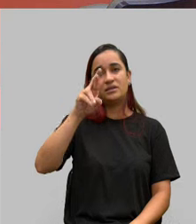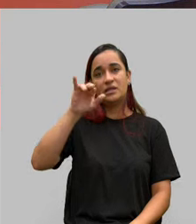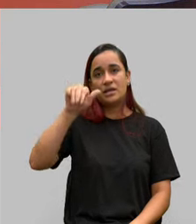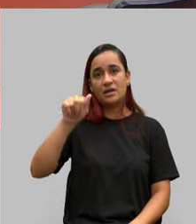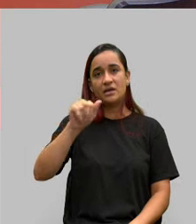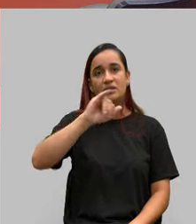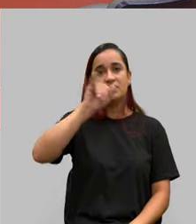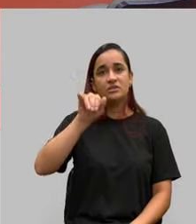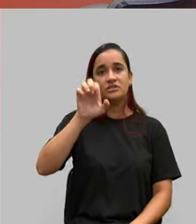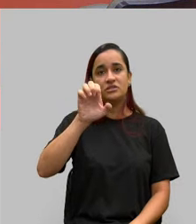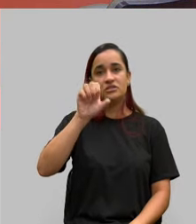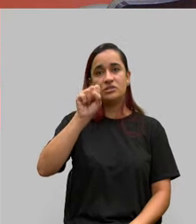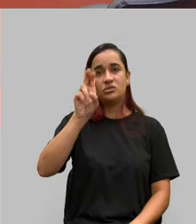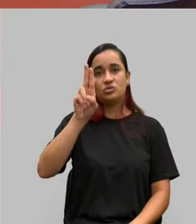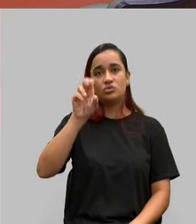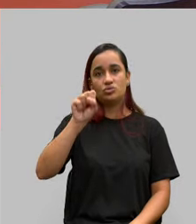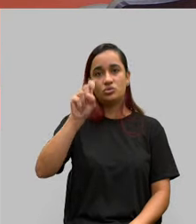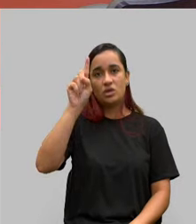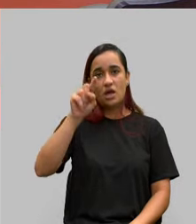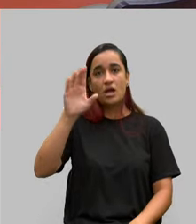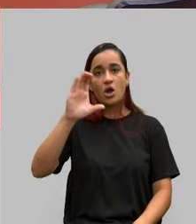coautora do